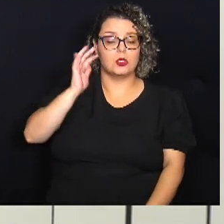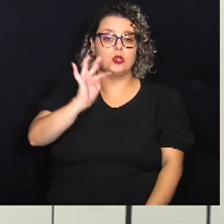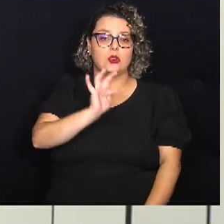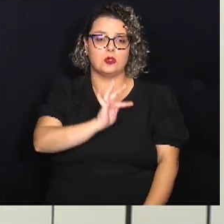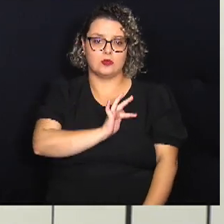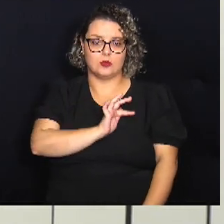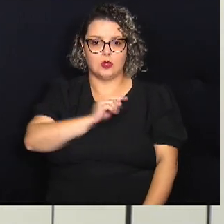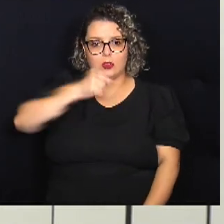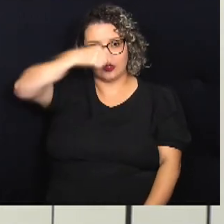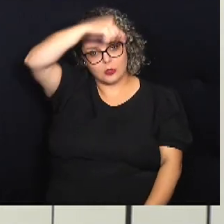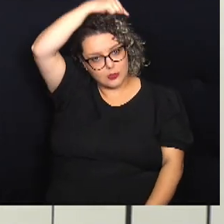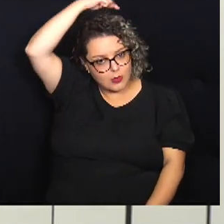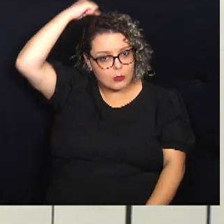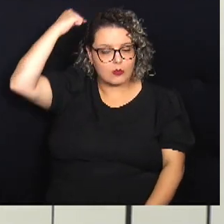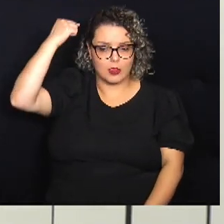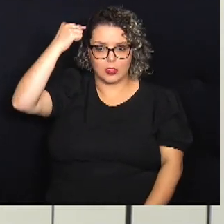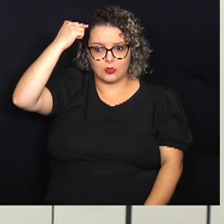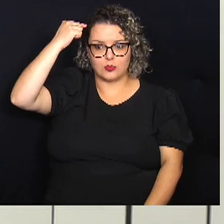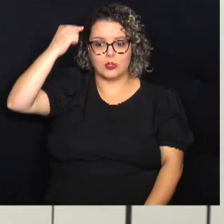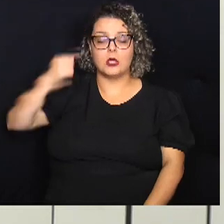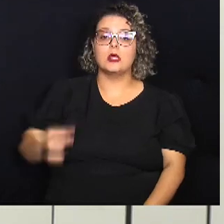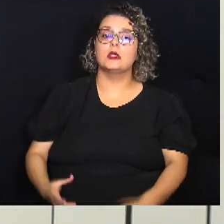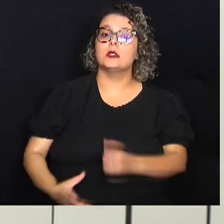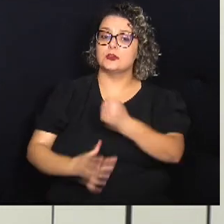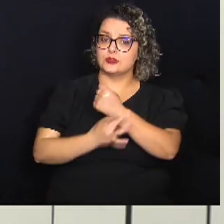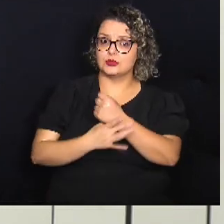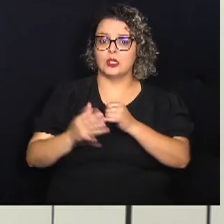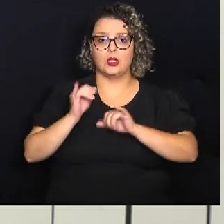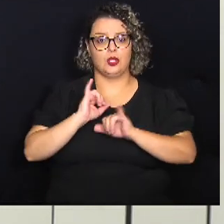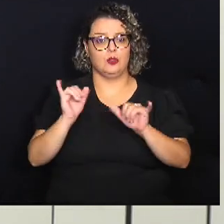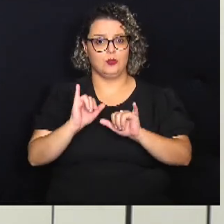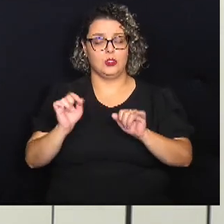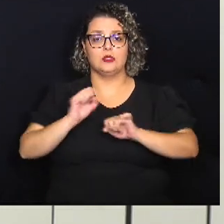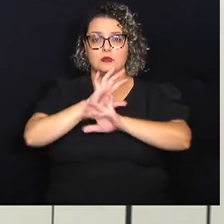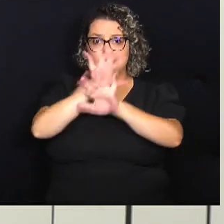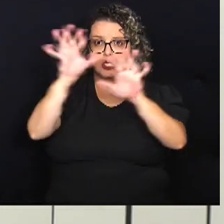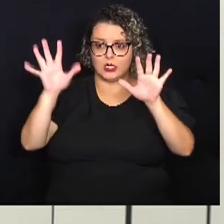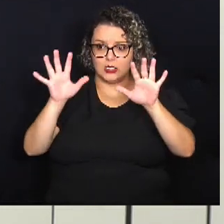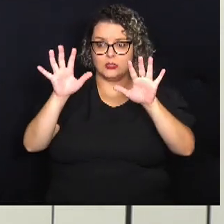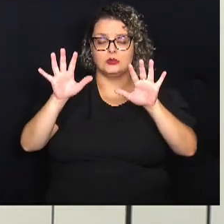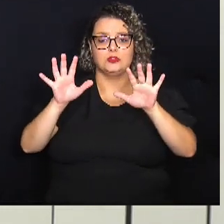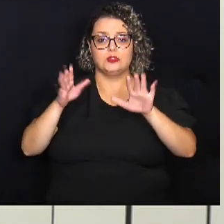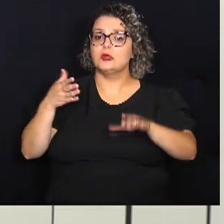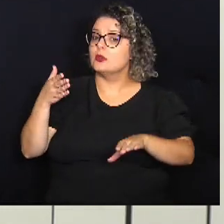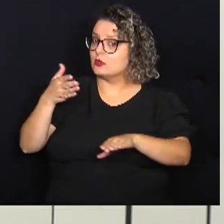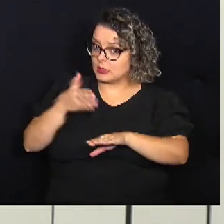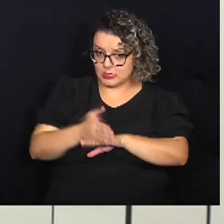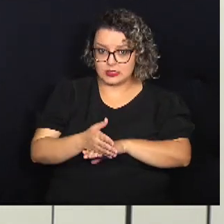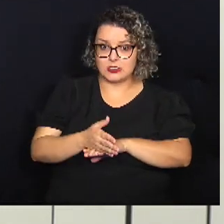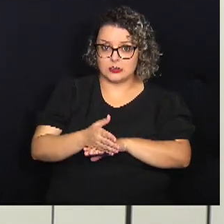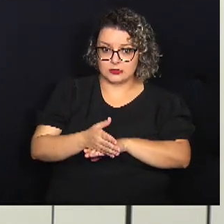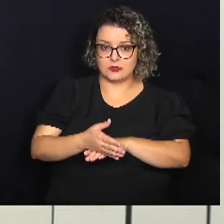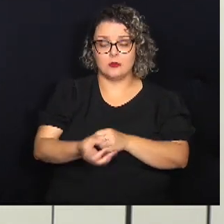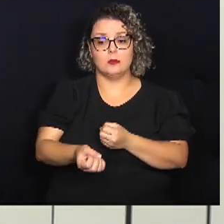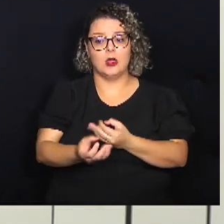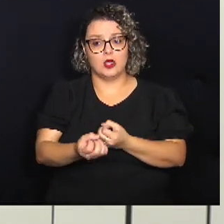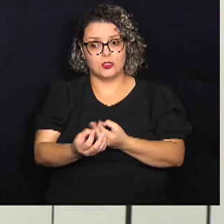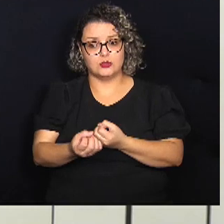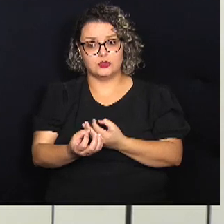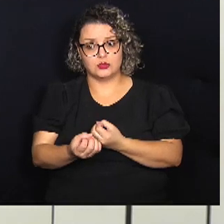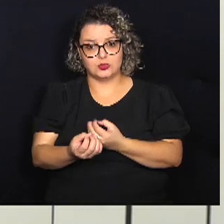e Paulo Gaspar, que assegura a publicidade, transparência e o acesso às informações